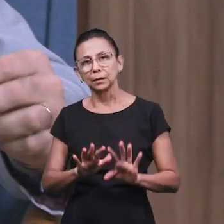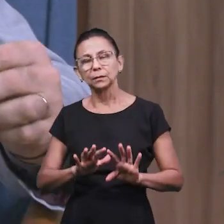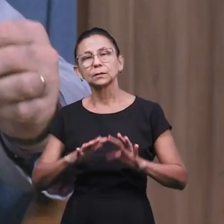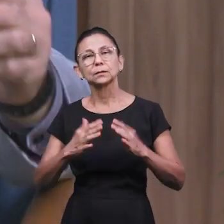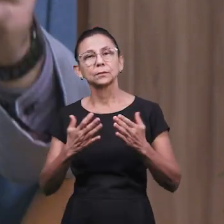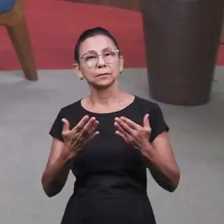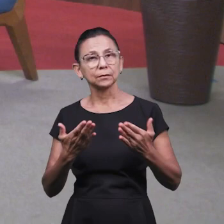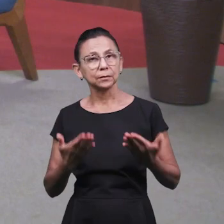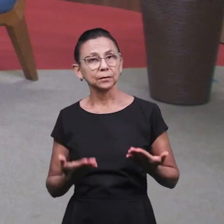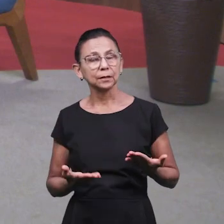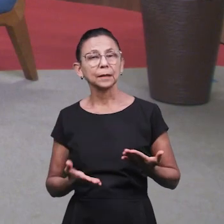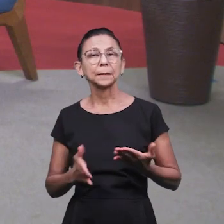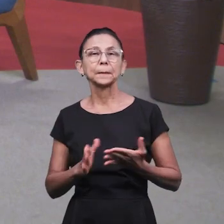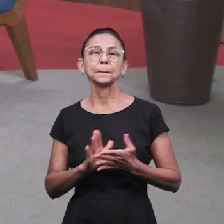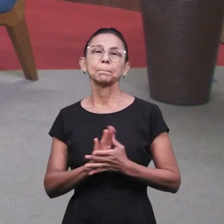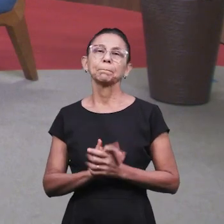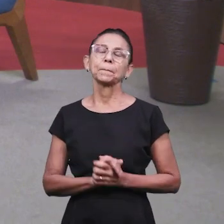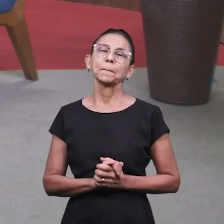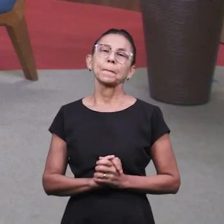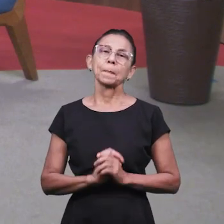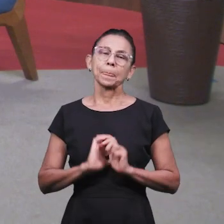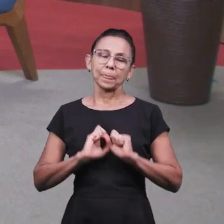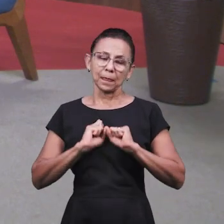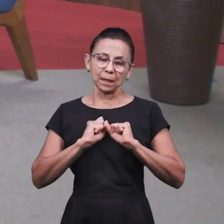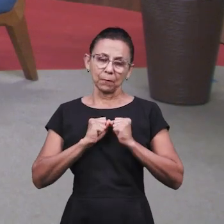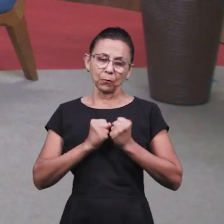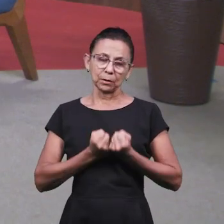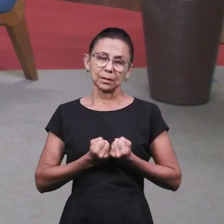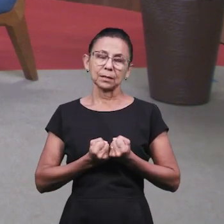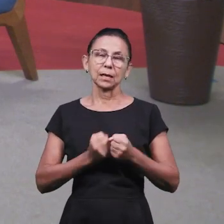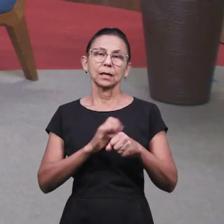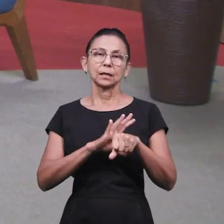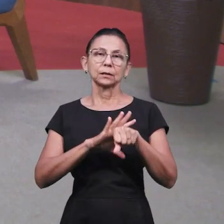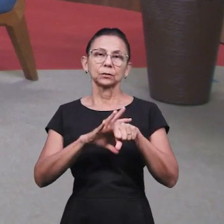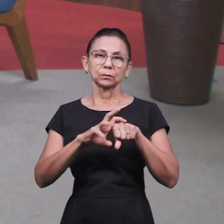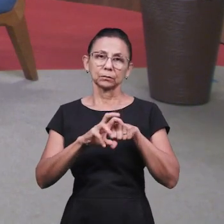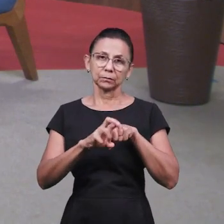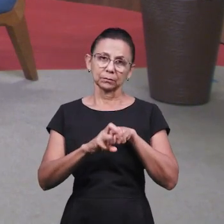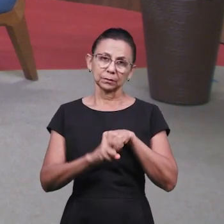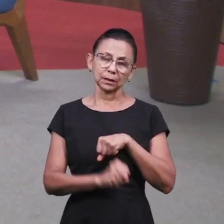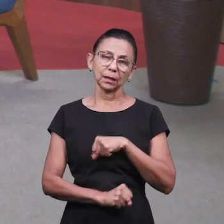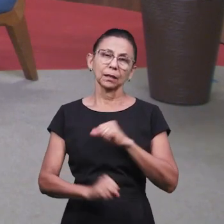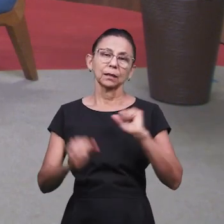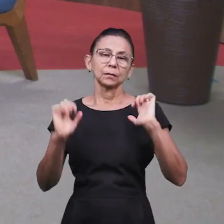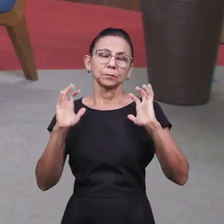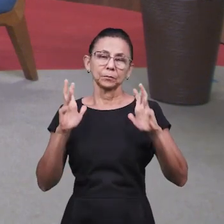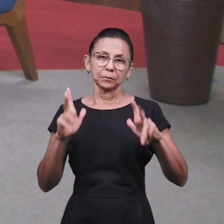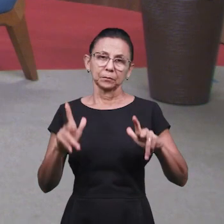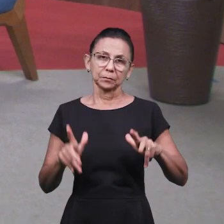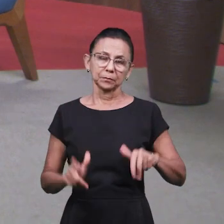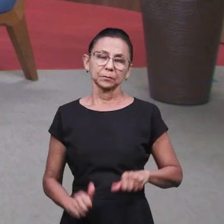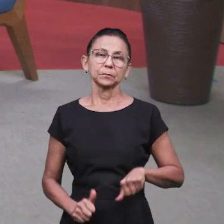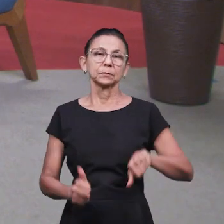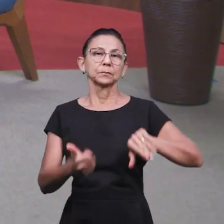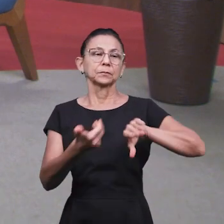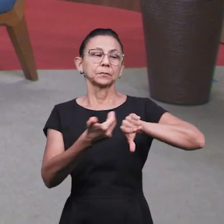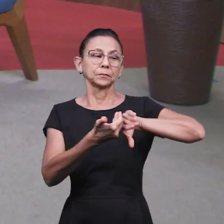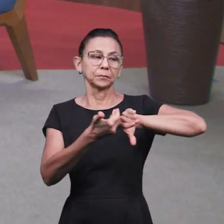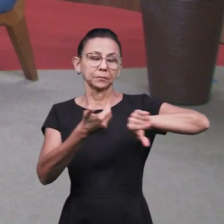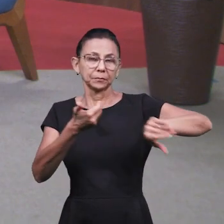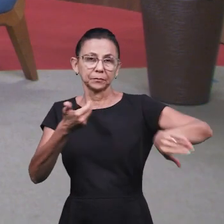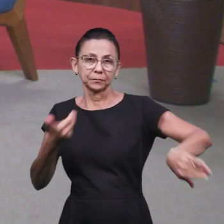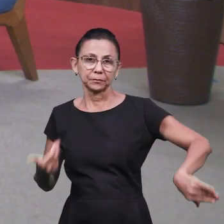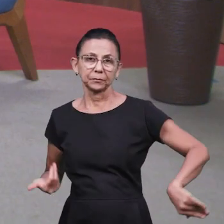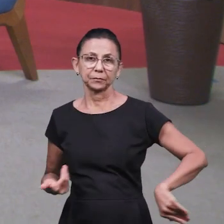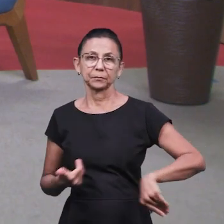do corpo, né? De alimentar, de curar, de purificar, né?